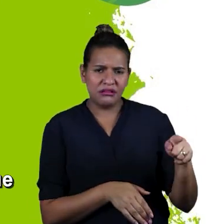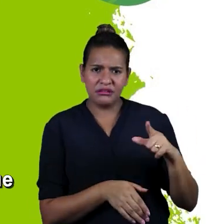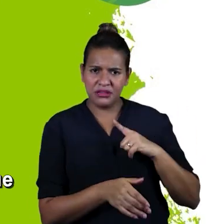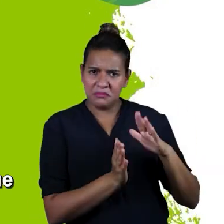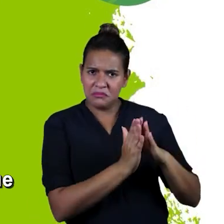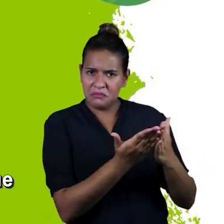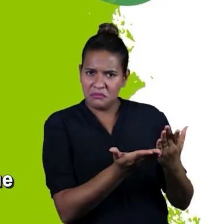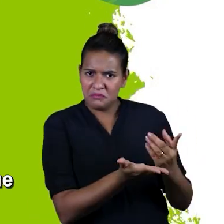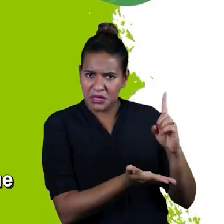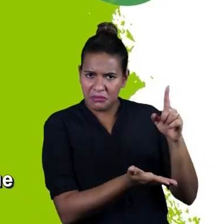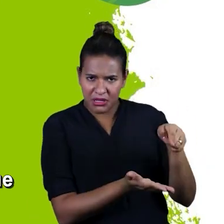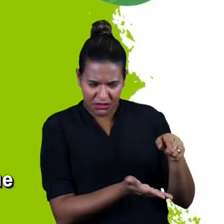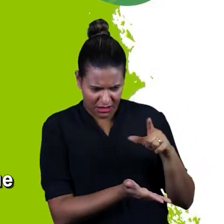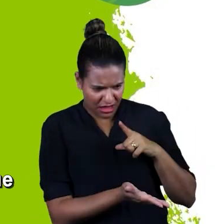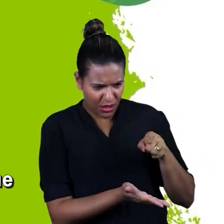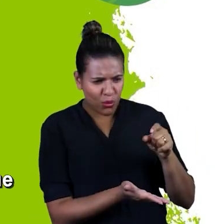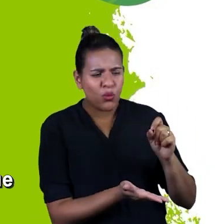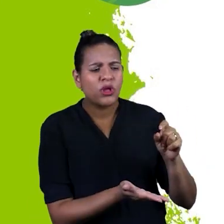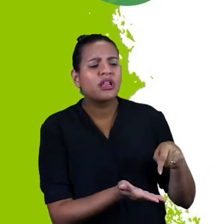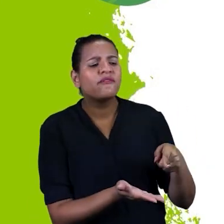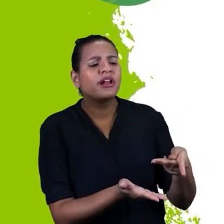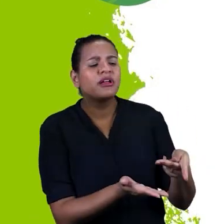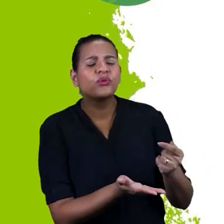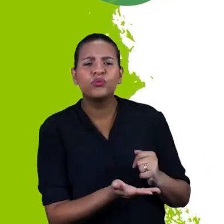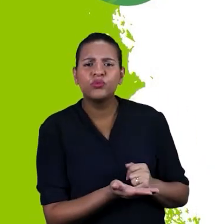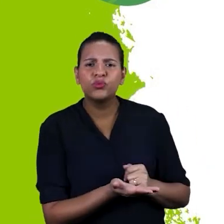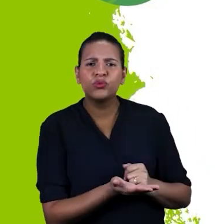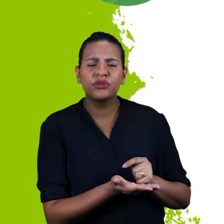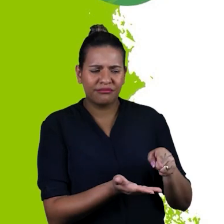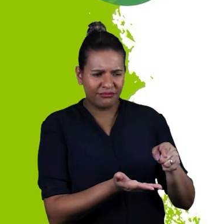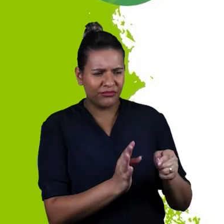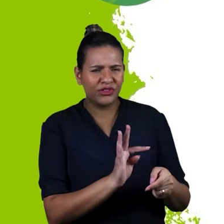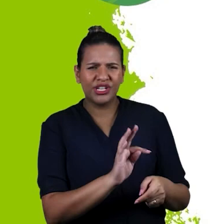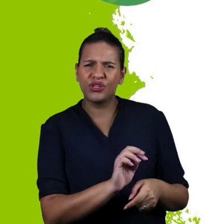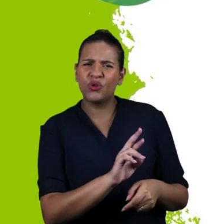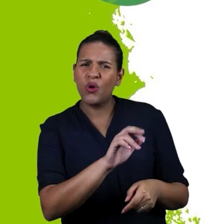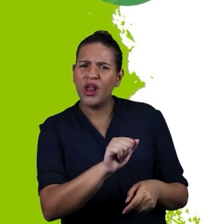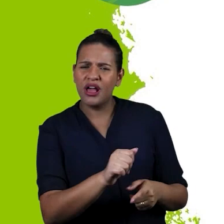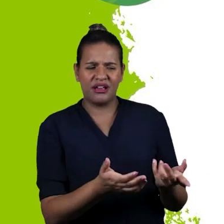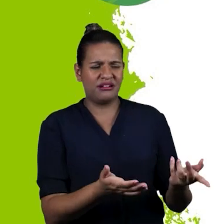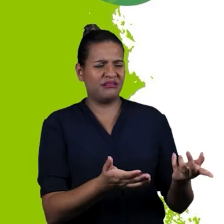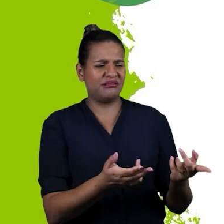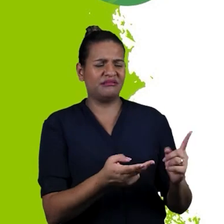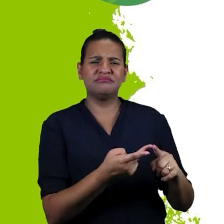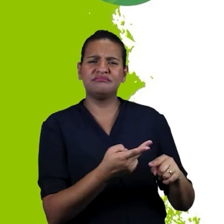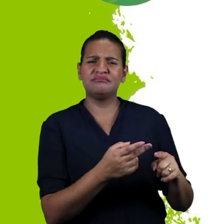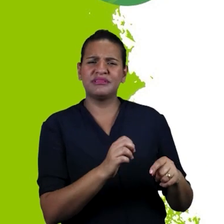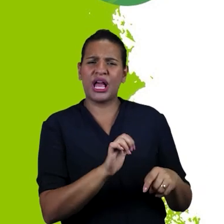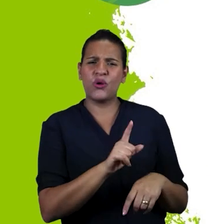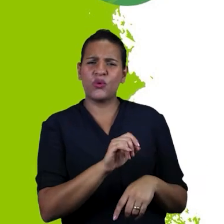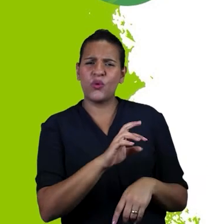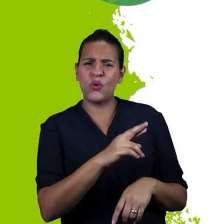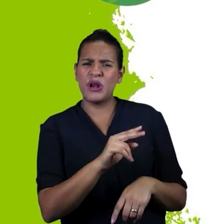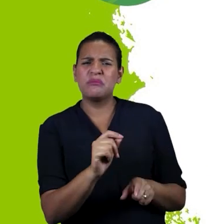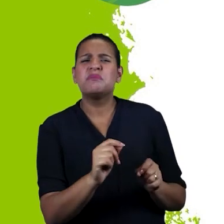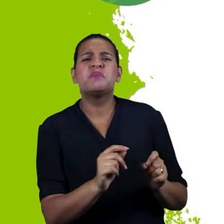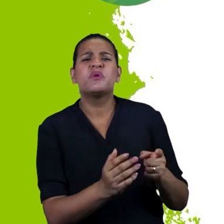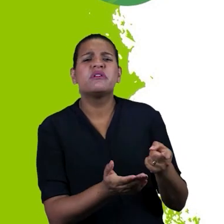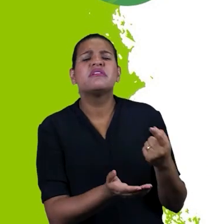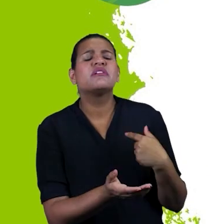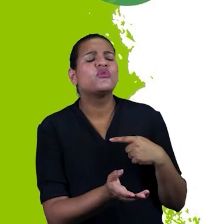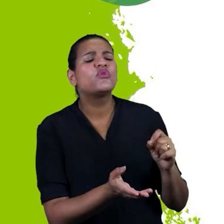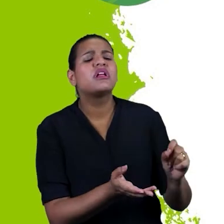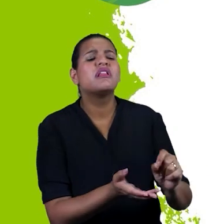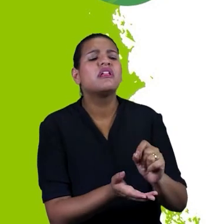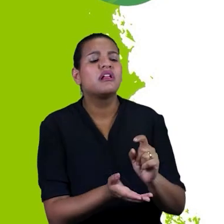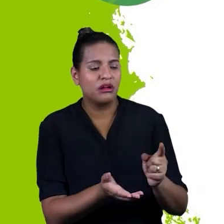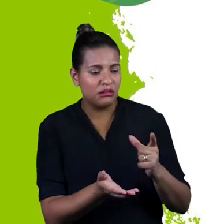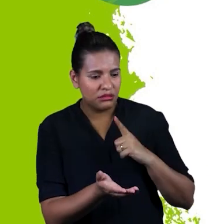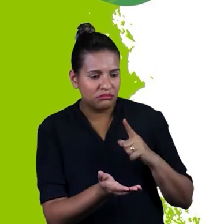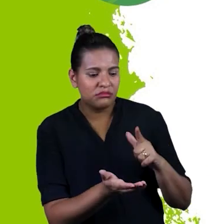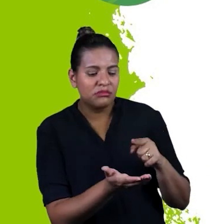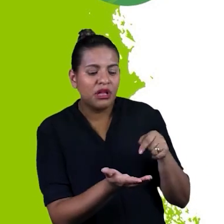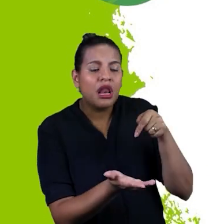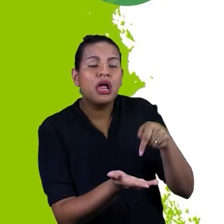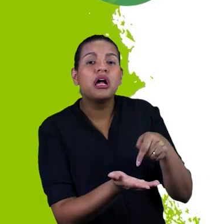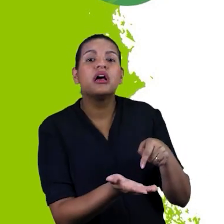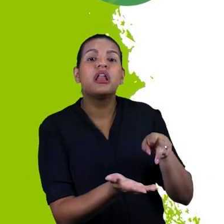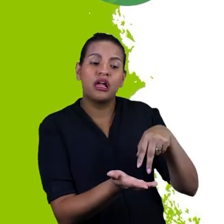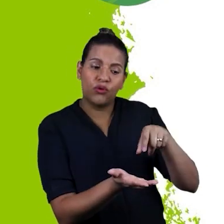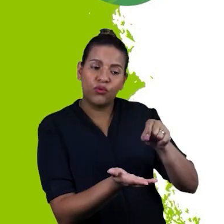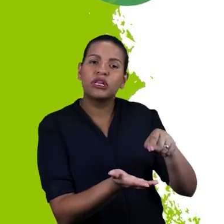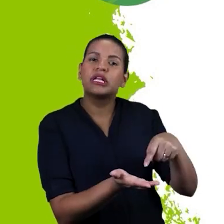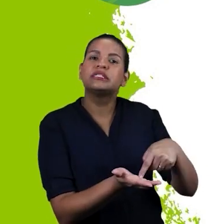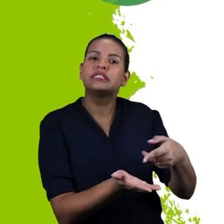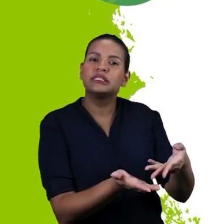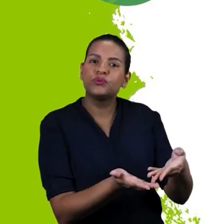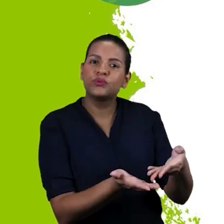vê o que na Bíblia dela diz, vê o que no Alcorão, enfim, no Torá tá escrito, sabe?